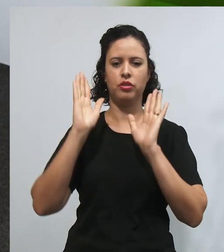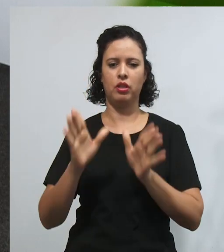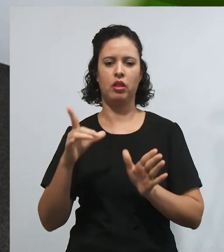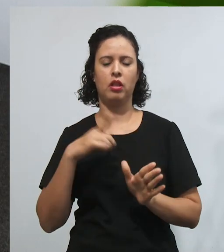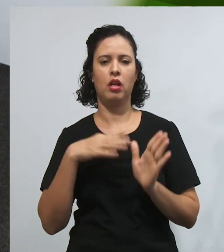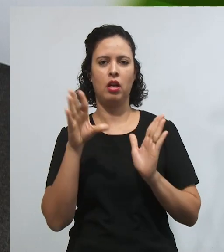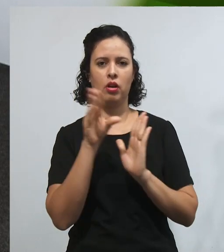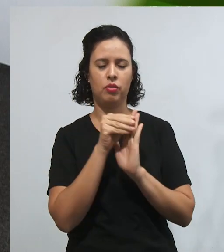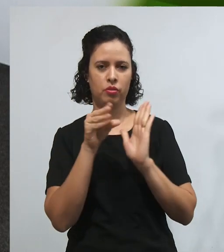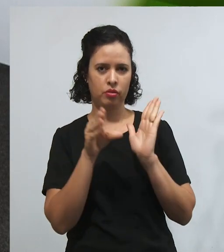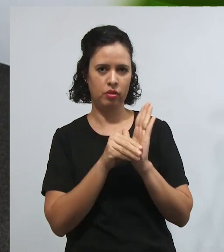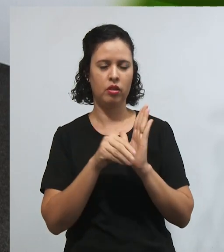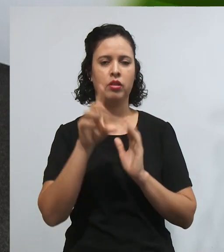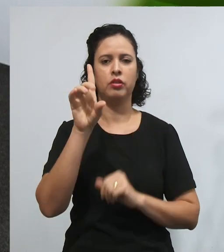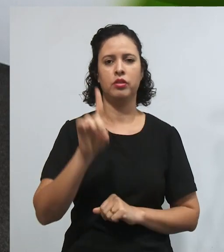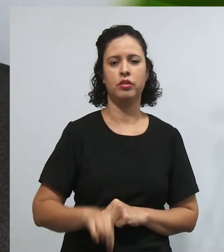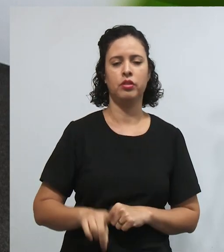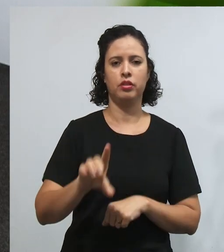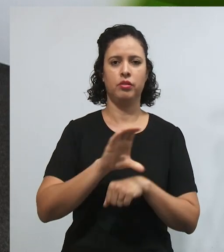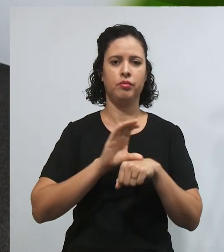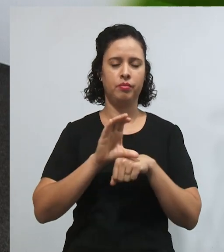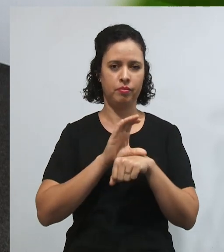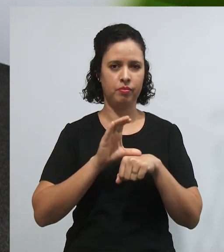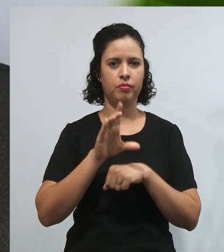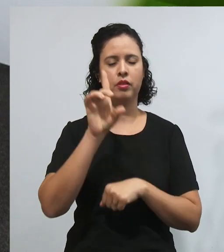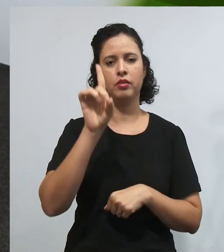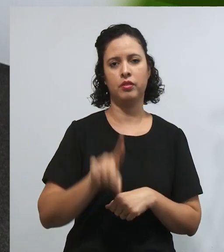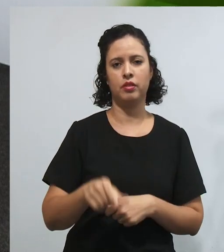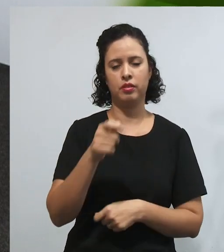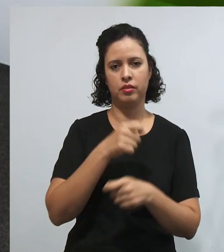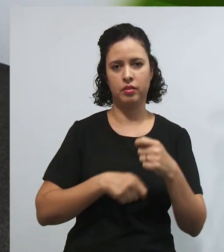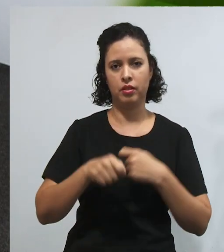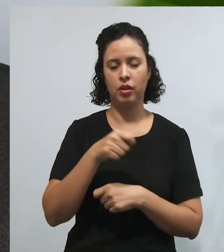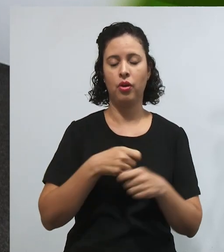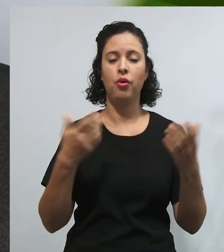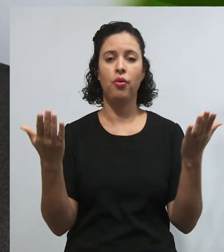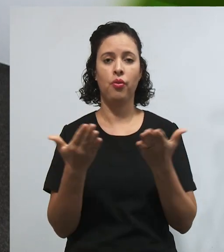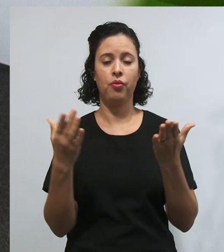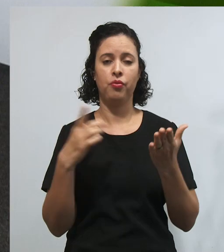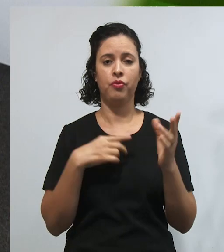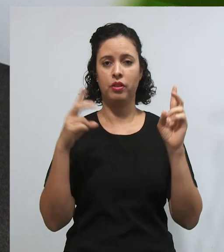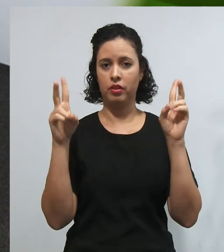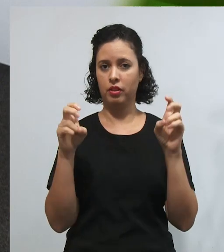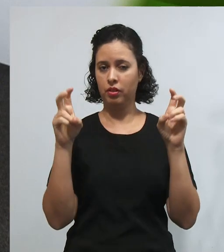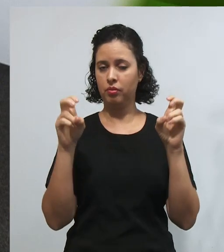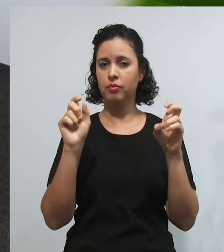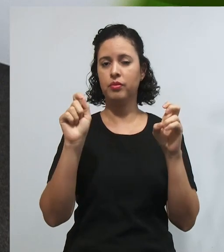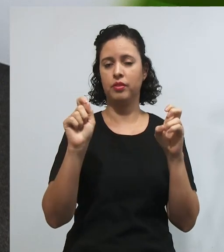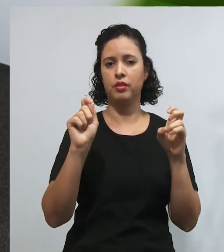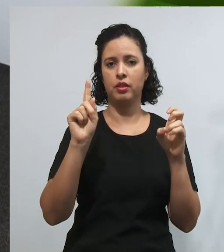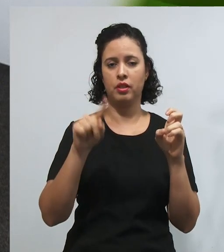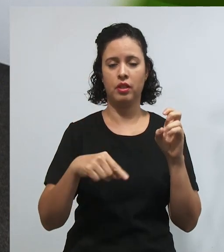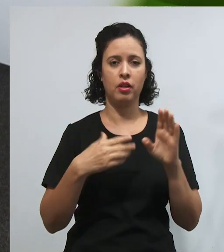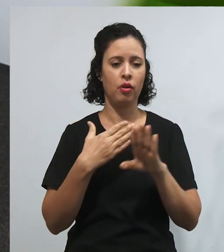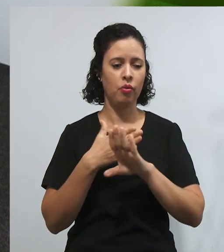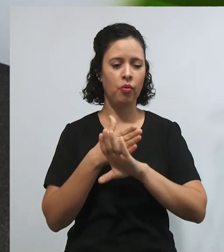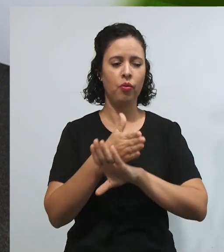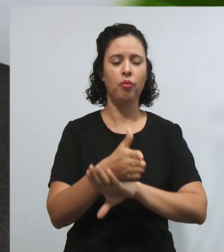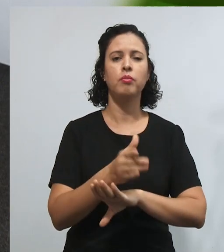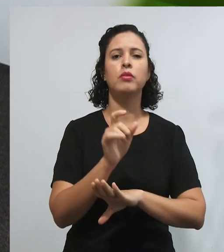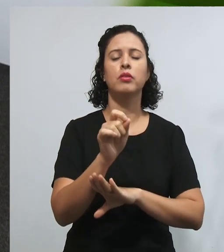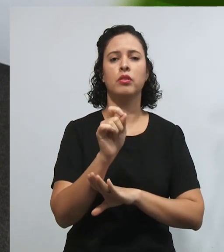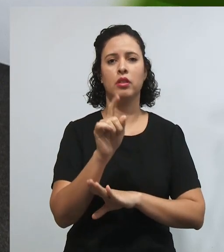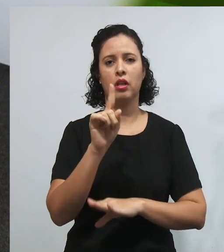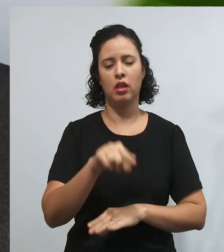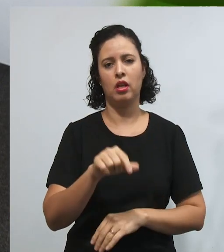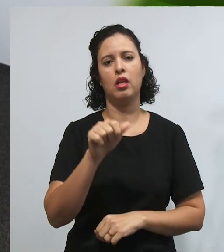alguns conteúdos de direito constitucional, direito administrativo. Hoje teremos algumas temáticas que vai entrar em questões